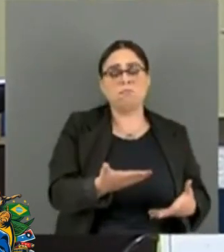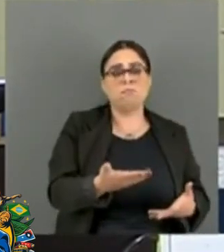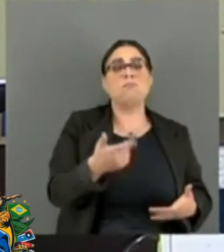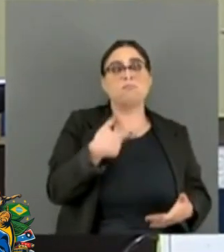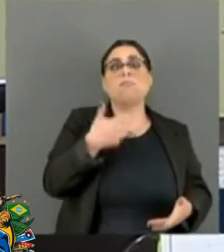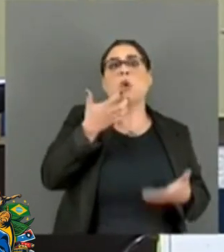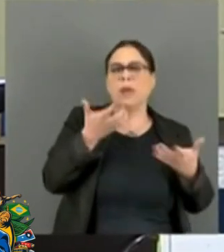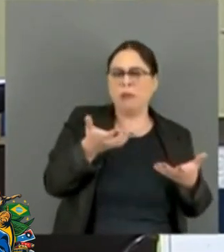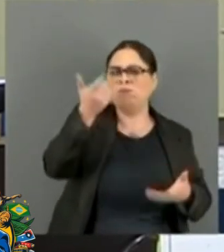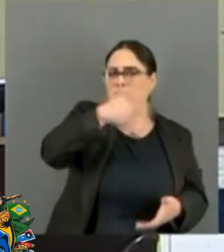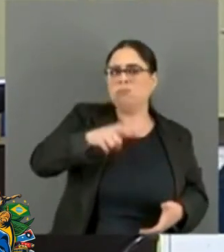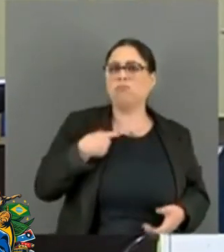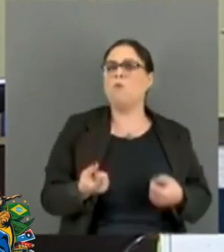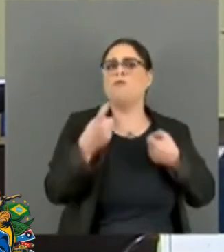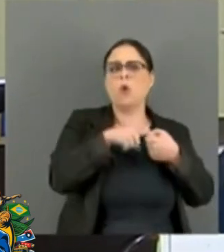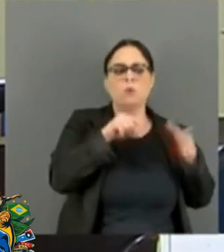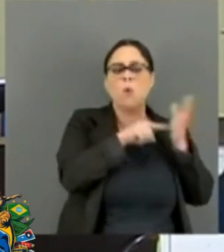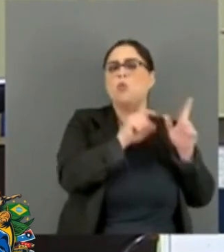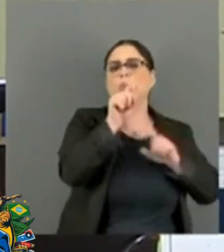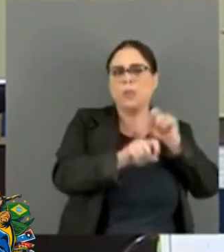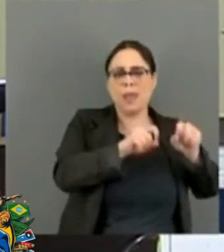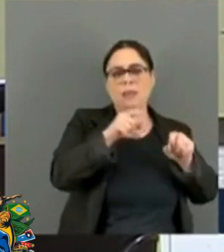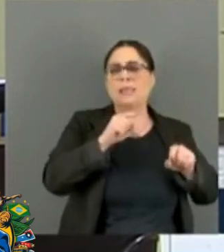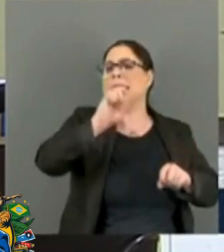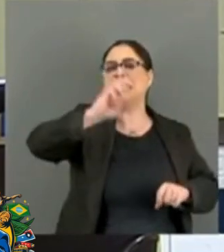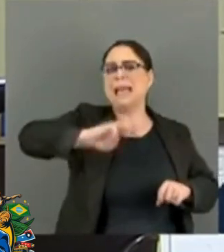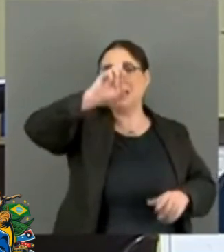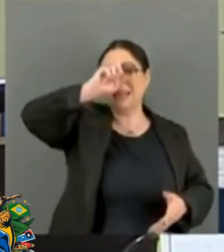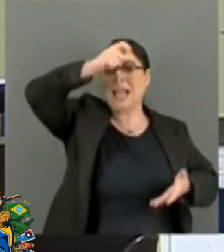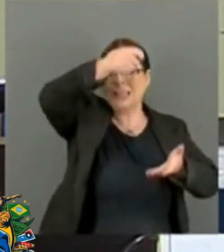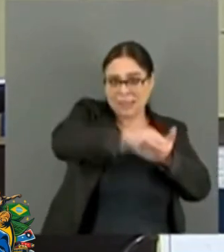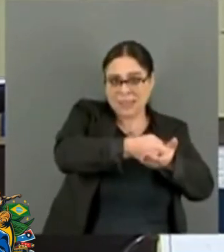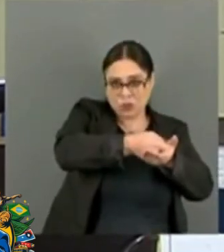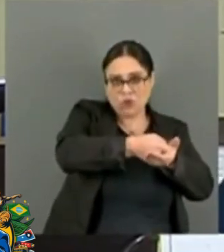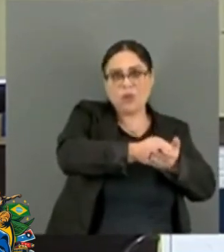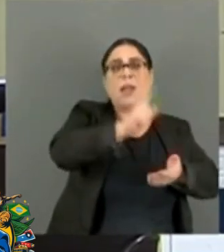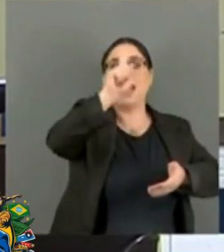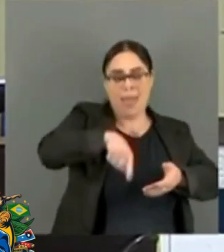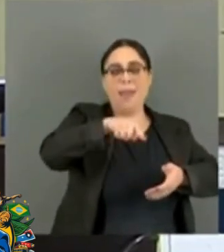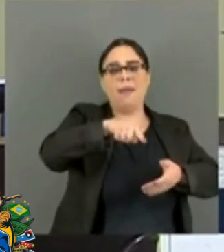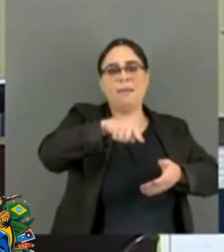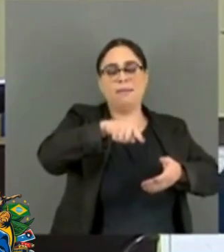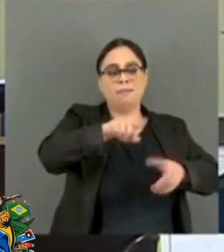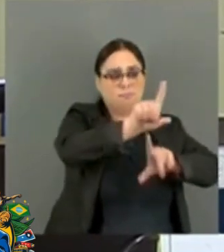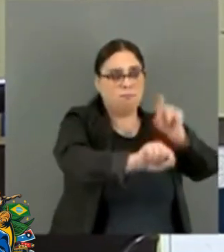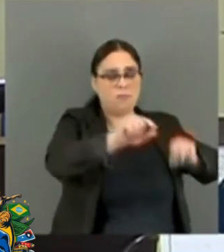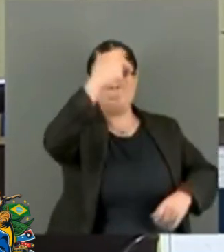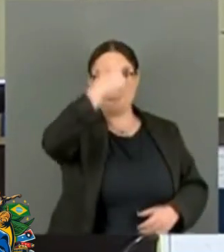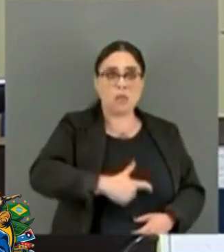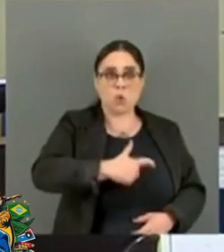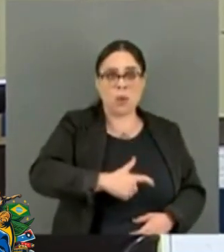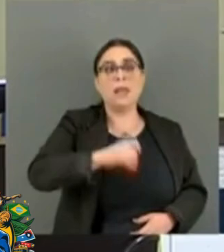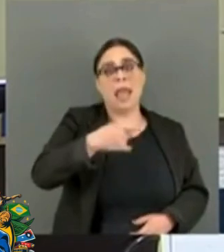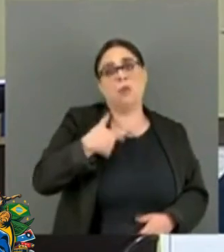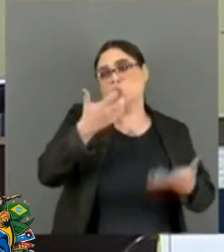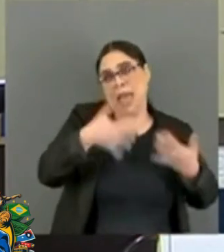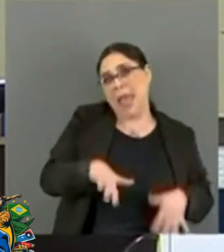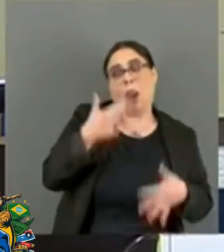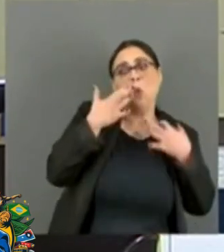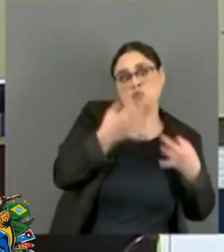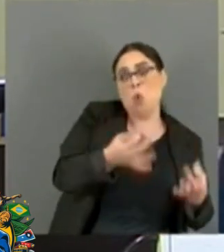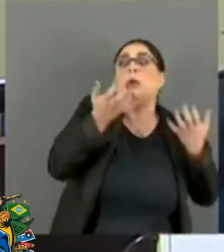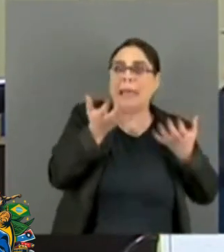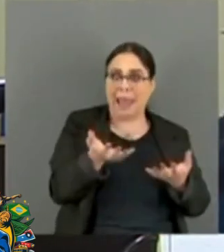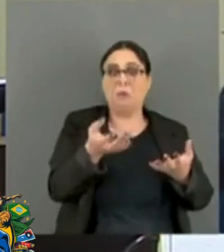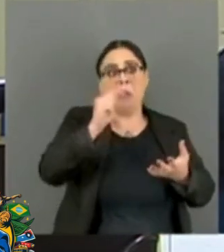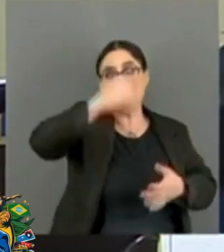e volto a esse ponto, quem tem que decidir é a audiência. Quem tem que decidir se não vai me assistir mais é quem me